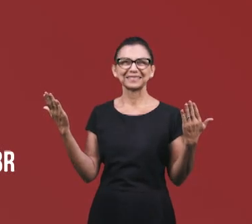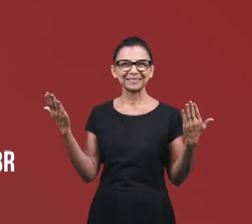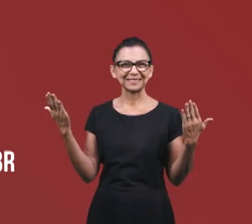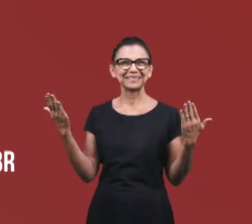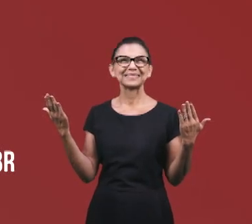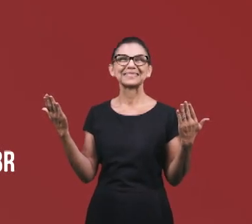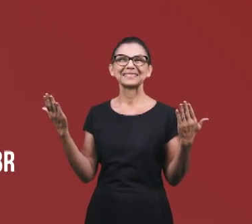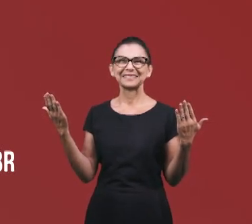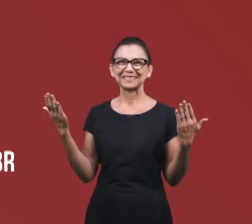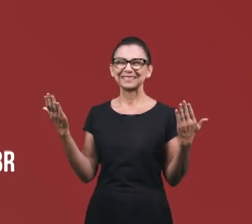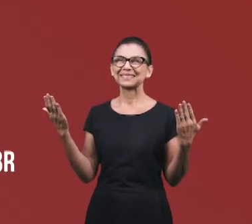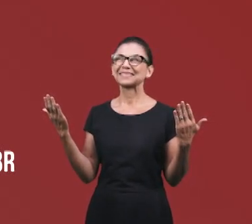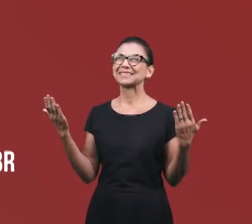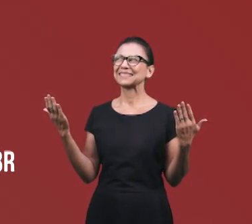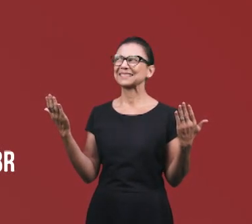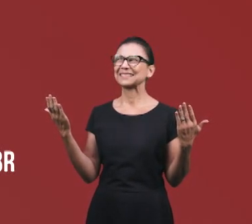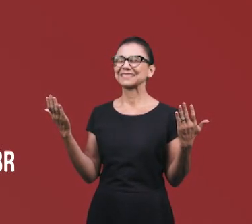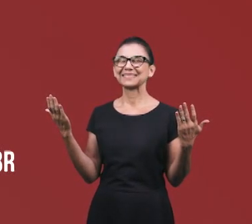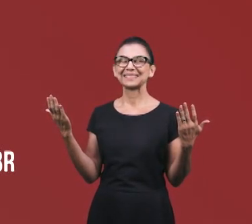coração.